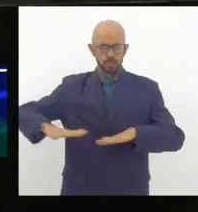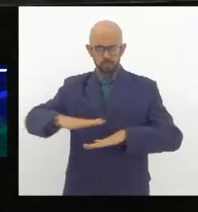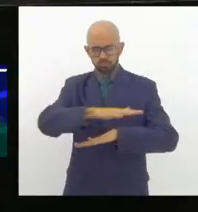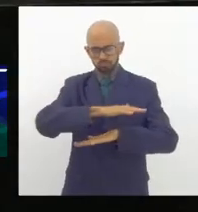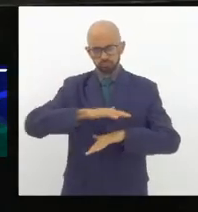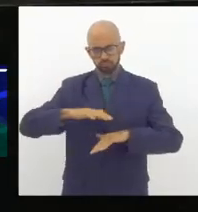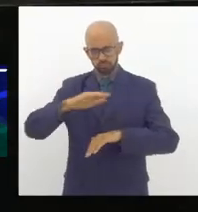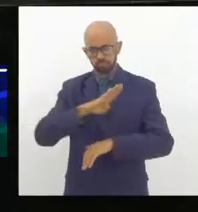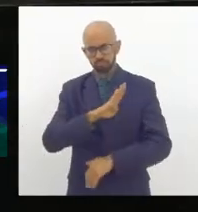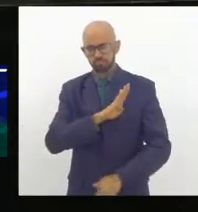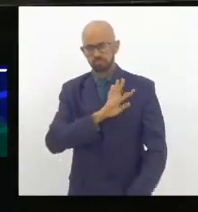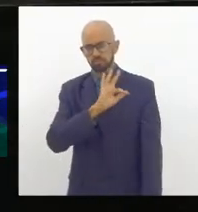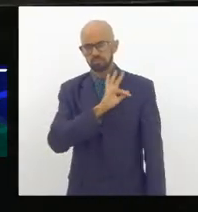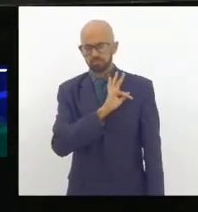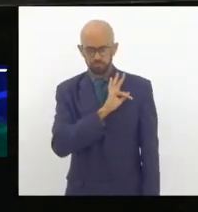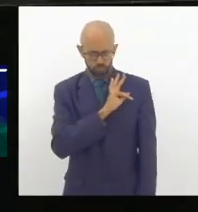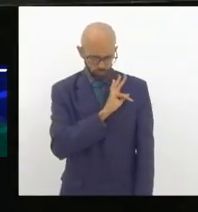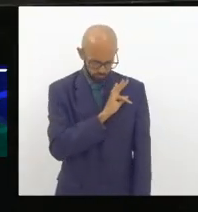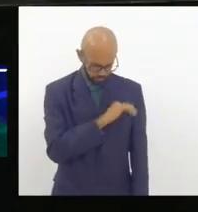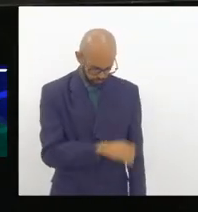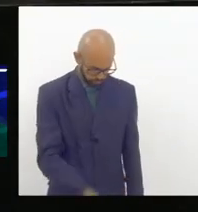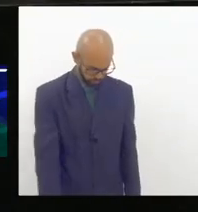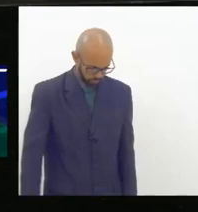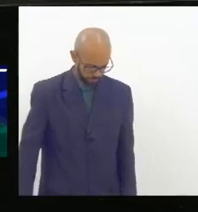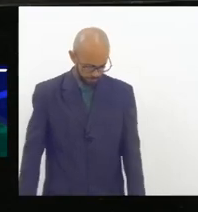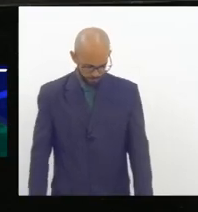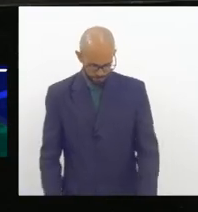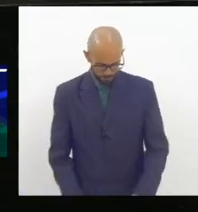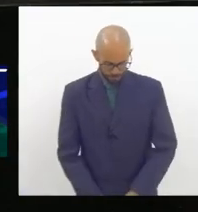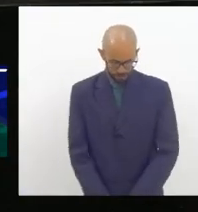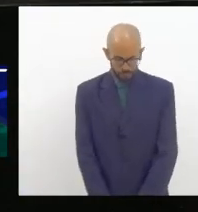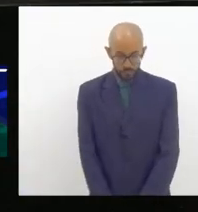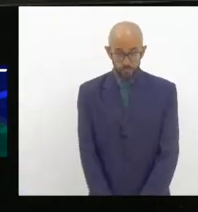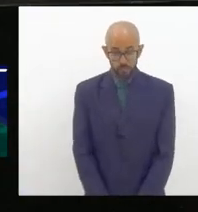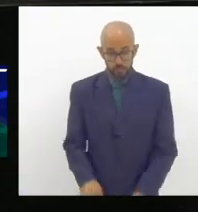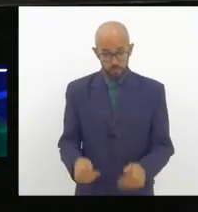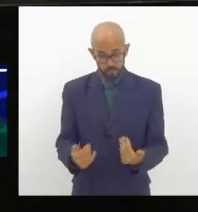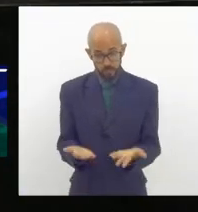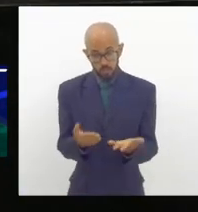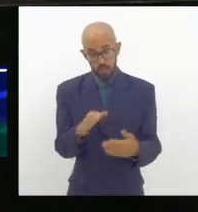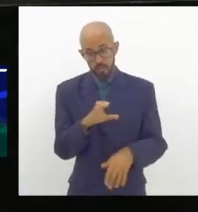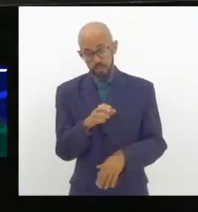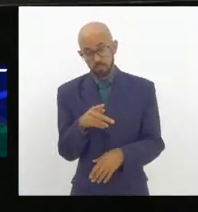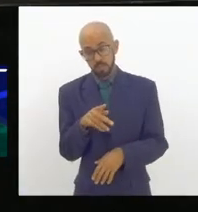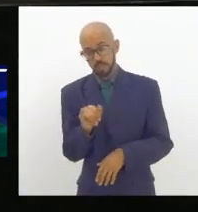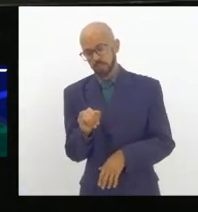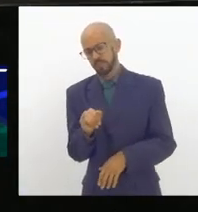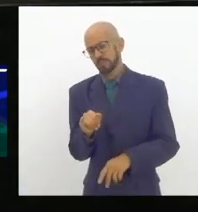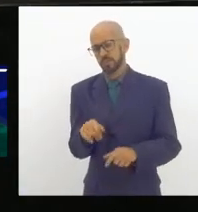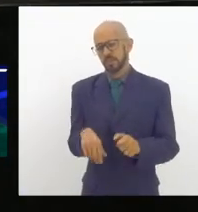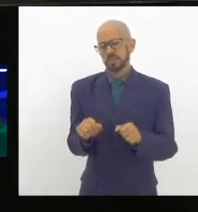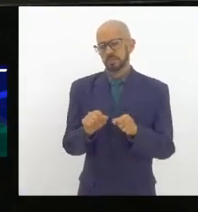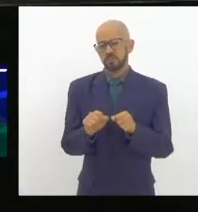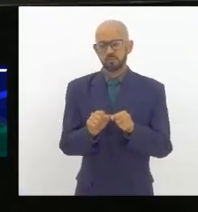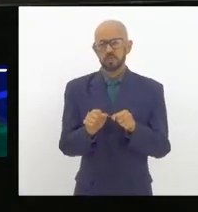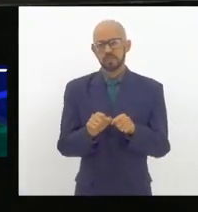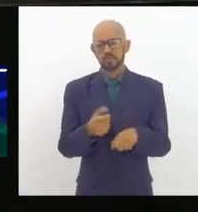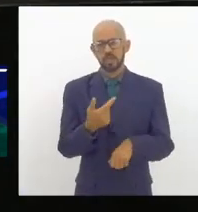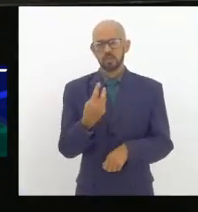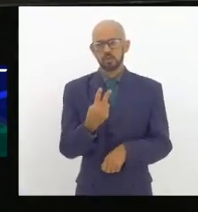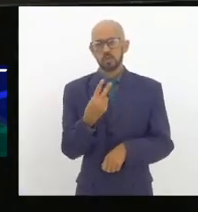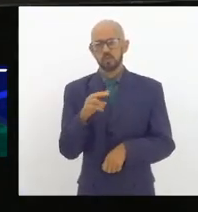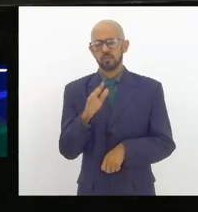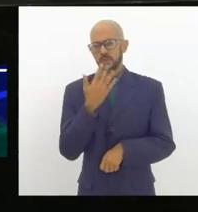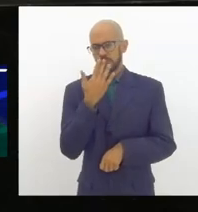Fluminense e a capital aqui no Rio de Janeiro então E aí ela foi aberta no dia dois de fevereiro